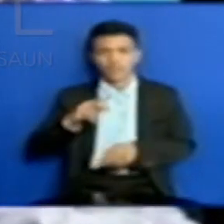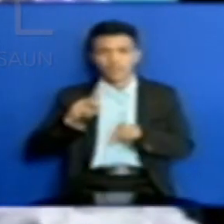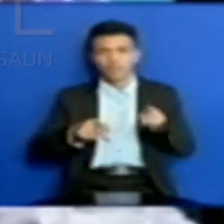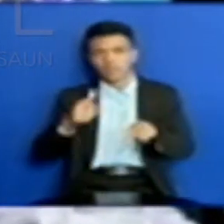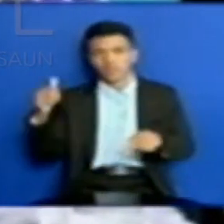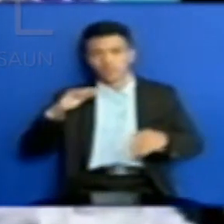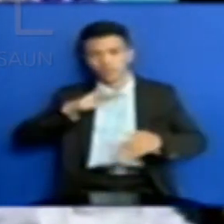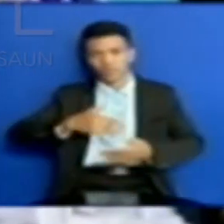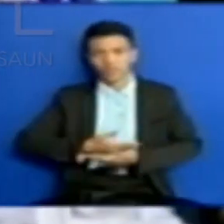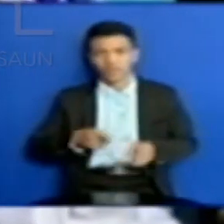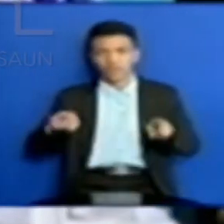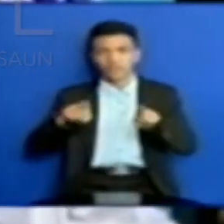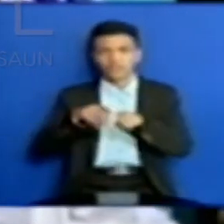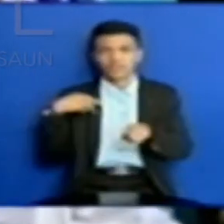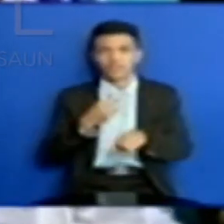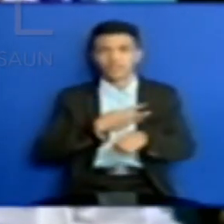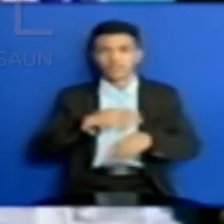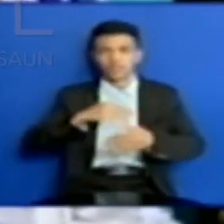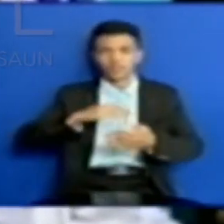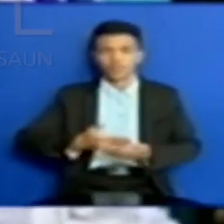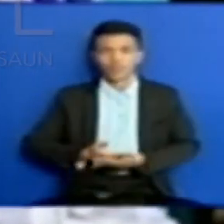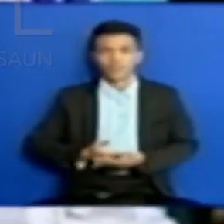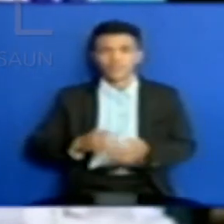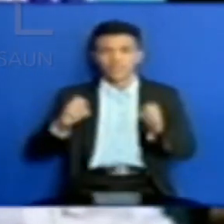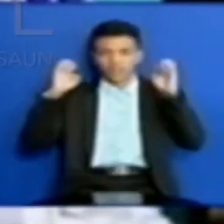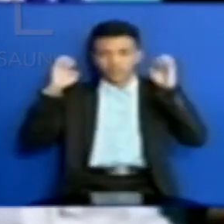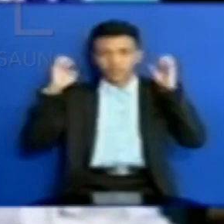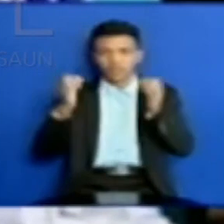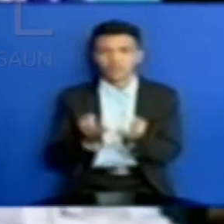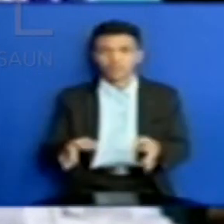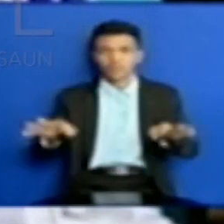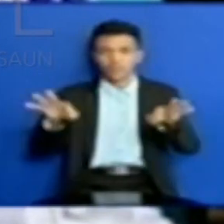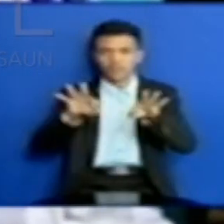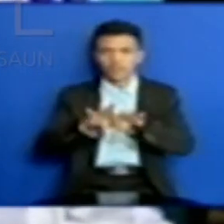Tahu kestau edukasau ne importante wasira.